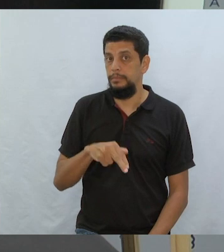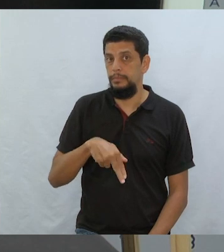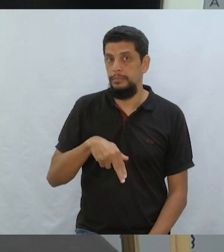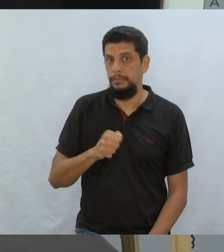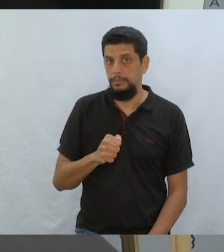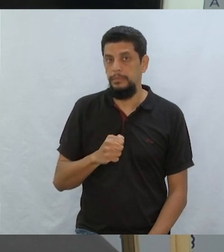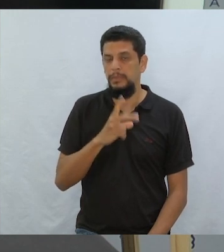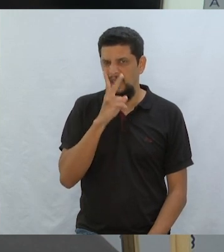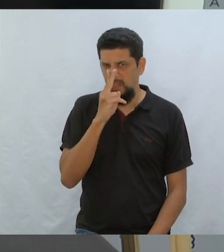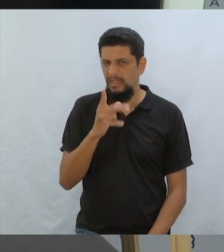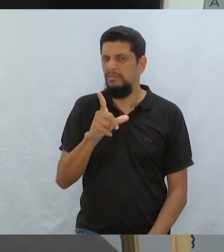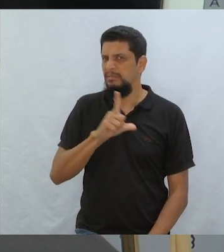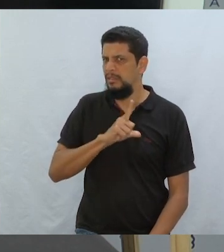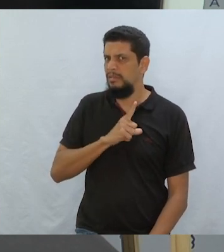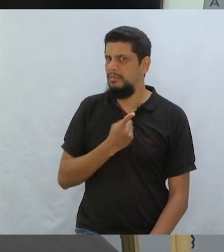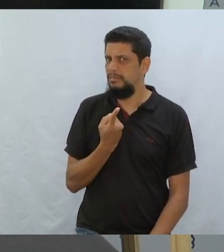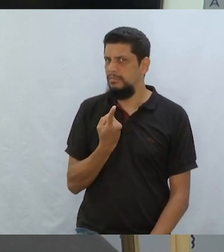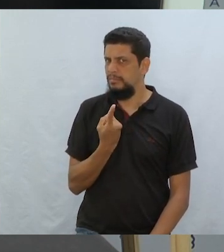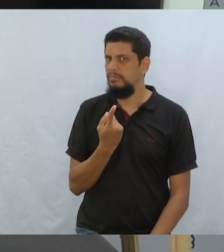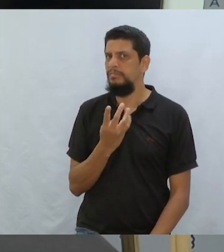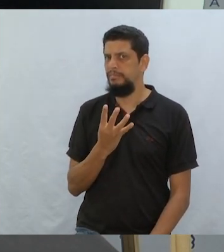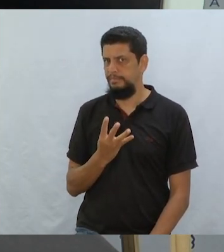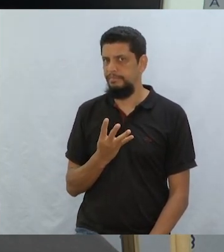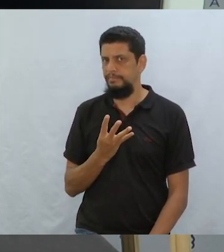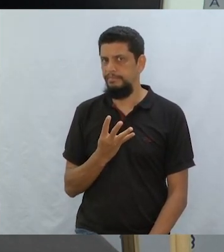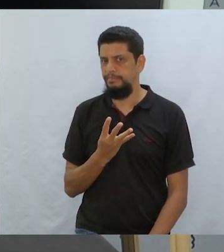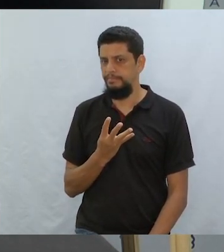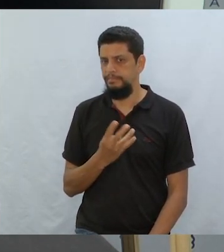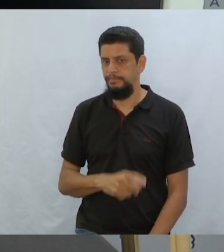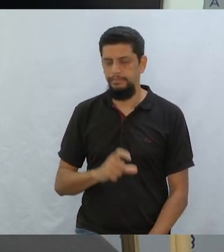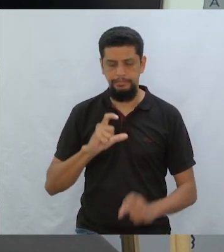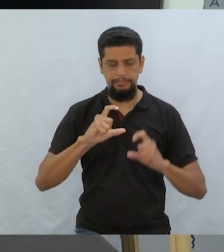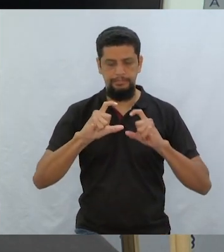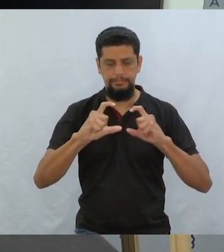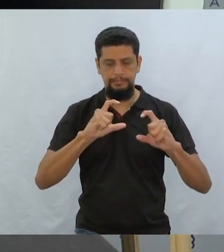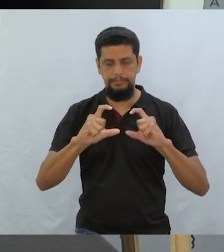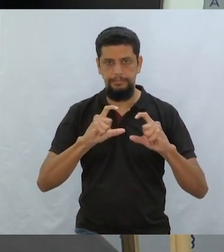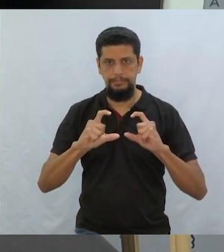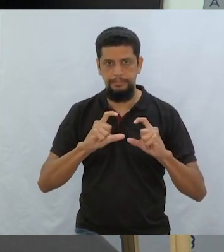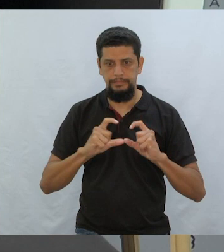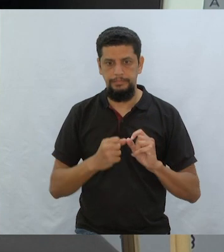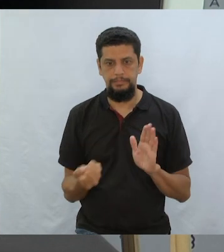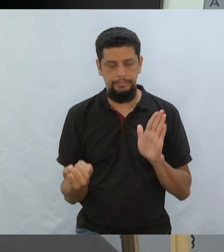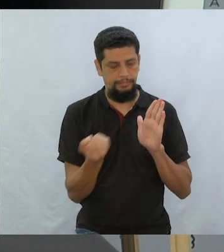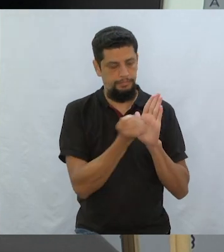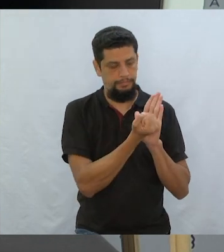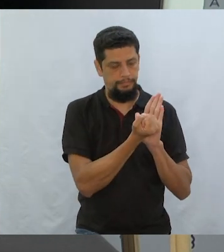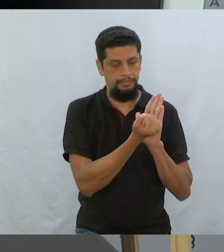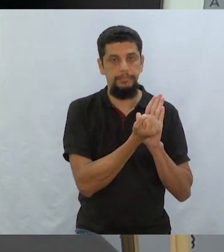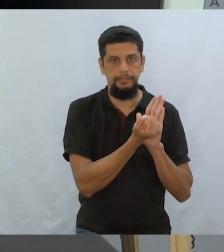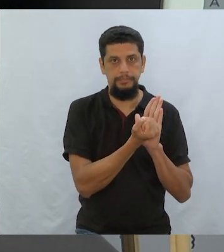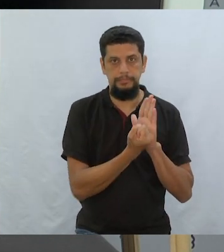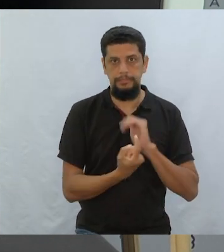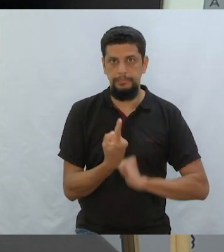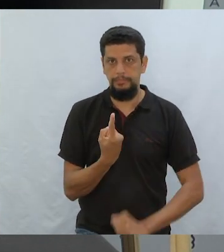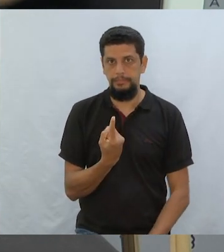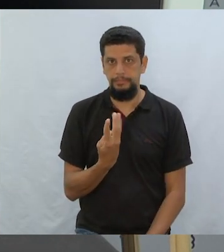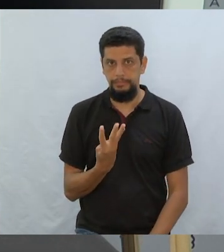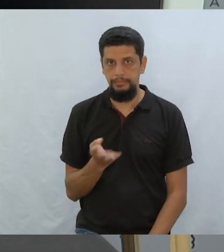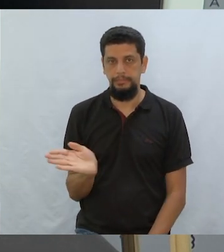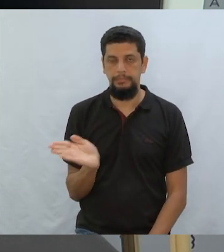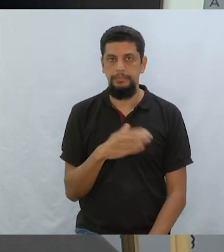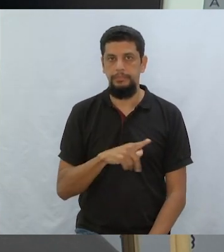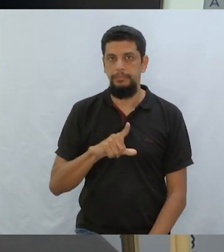14. Então, separa a ficha de número 14 aí das suas fichas numéricas, ó. 14. Então, o Léo